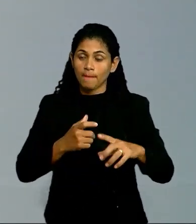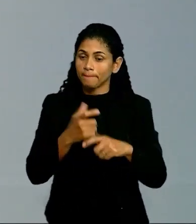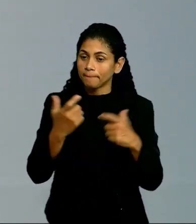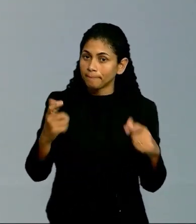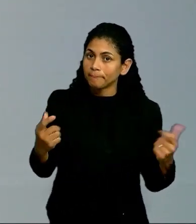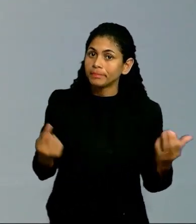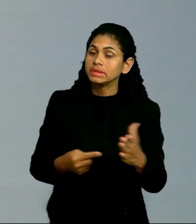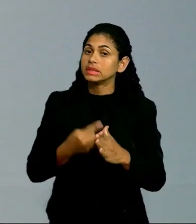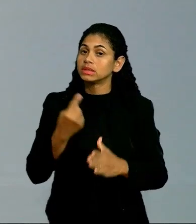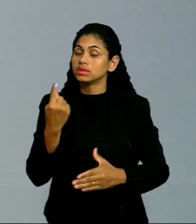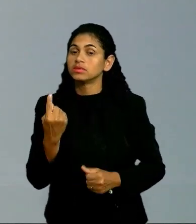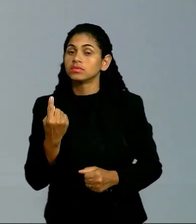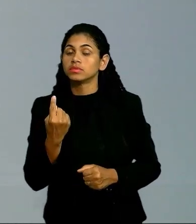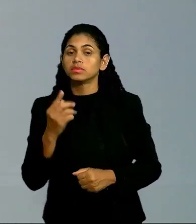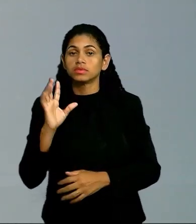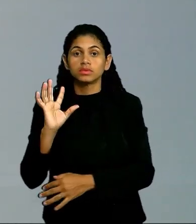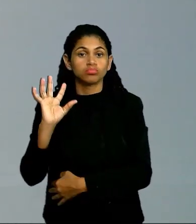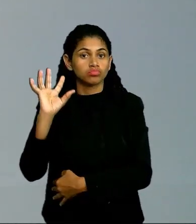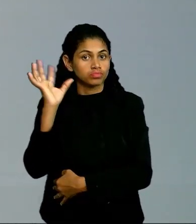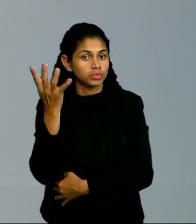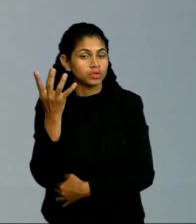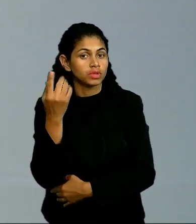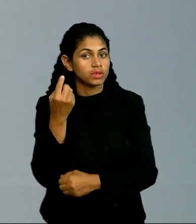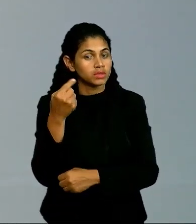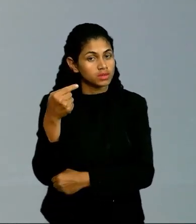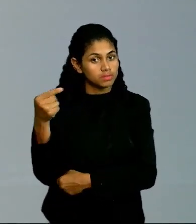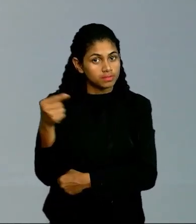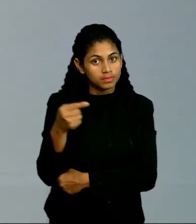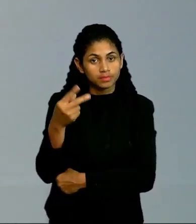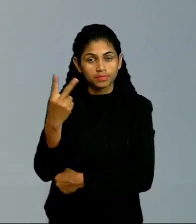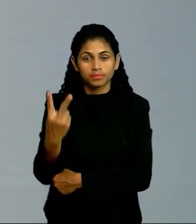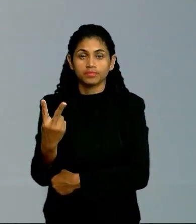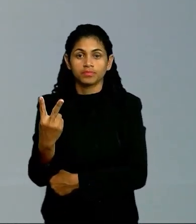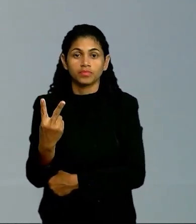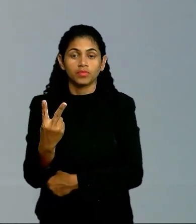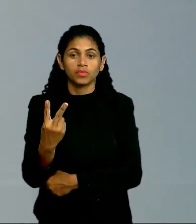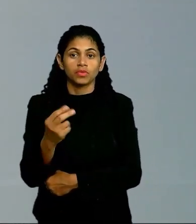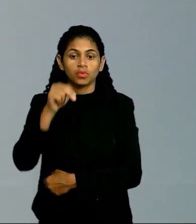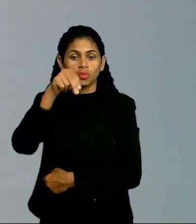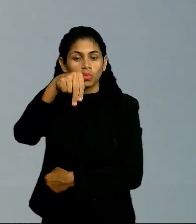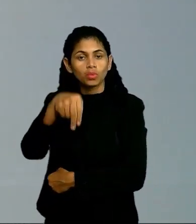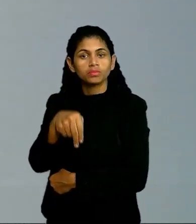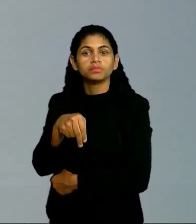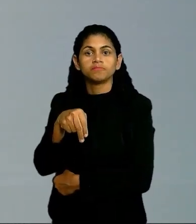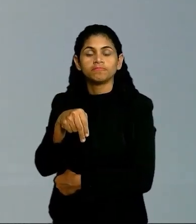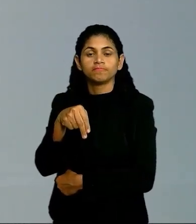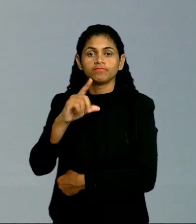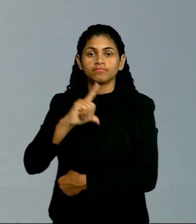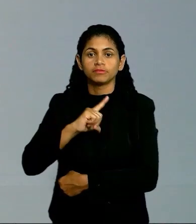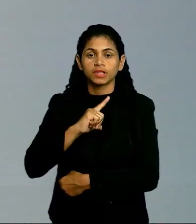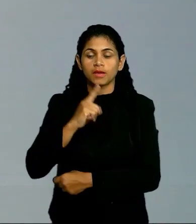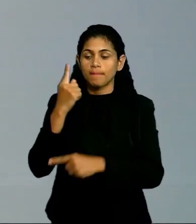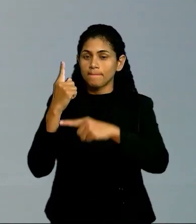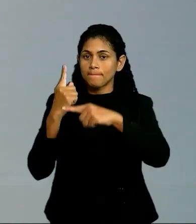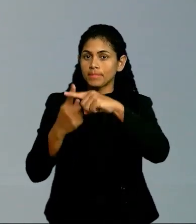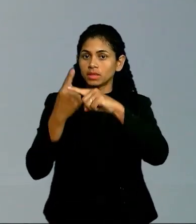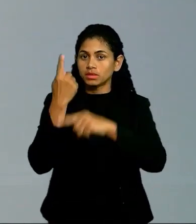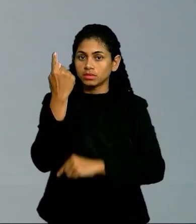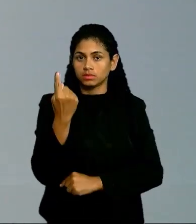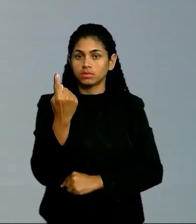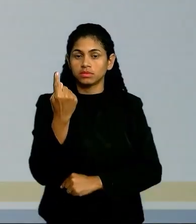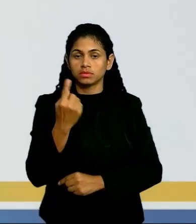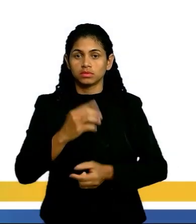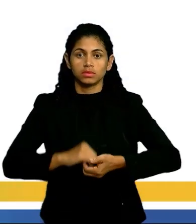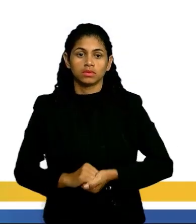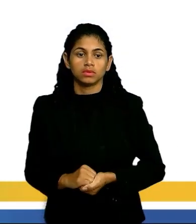tendência é que o NOx do oxigênio seja menos 2. Já o hidrogênio, ele vai ter NOx mais 1. Tudo bem? Então